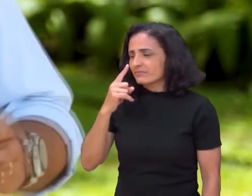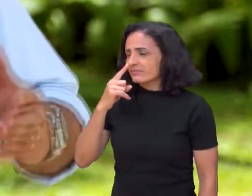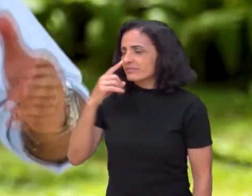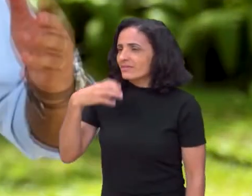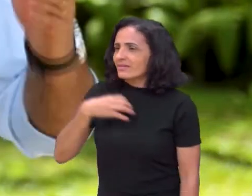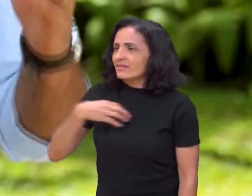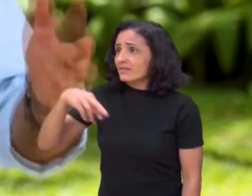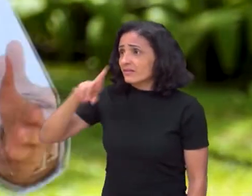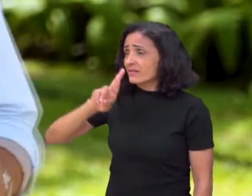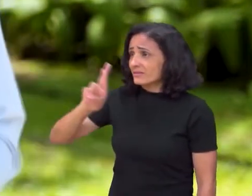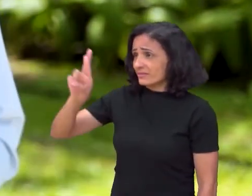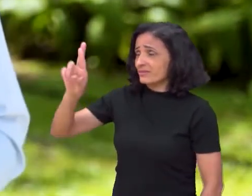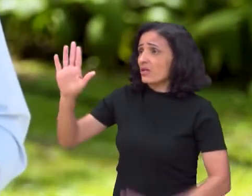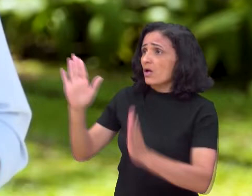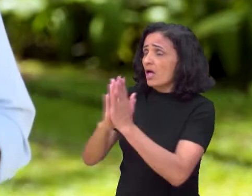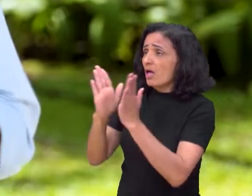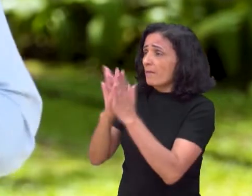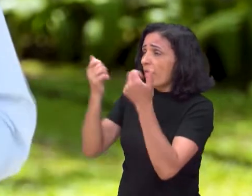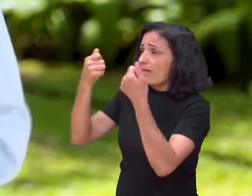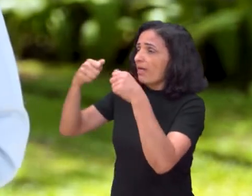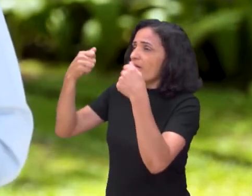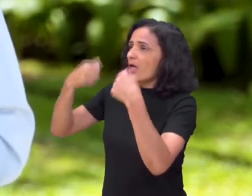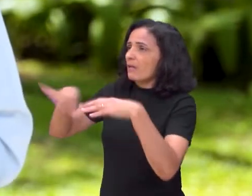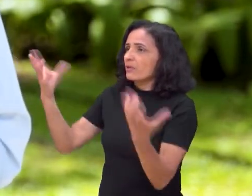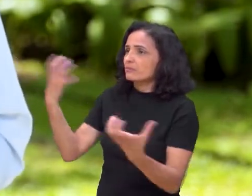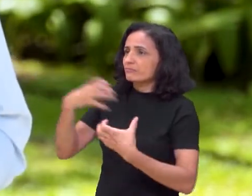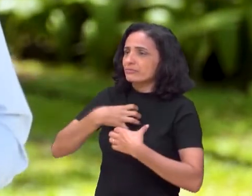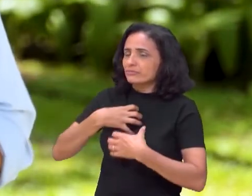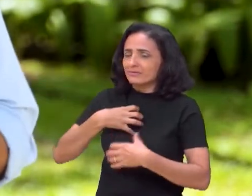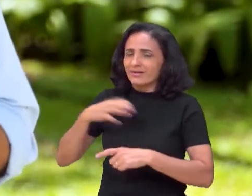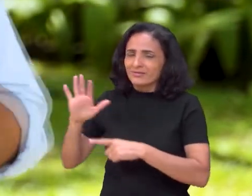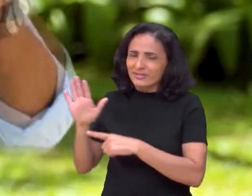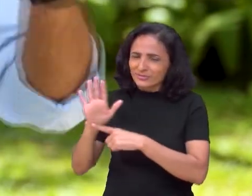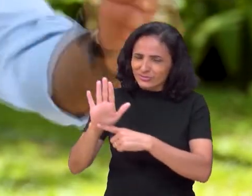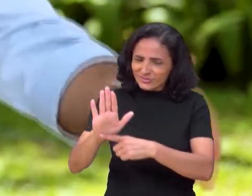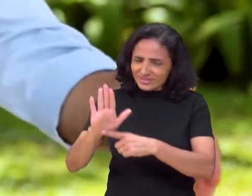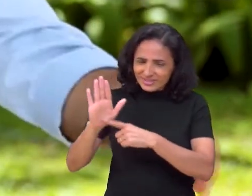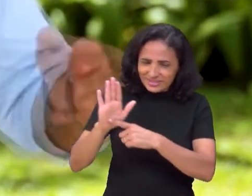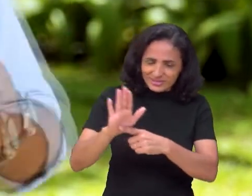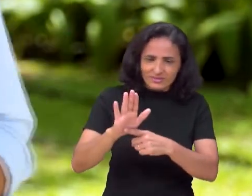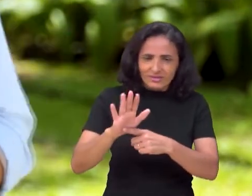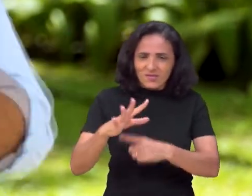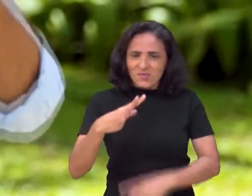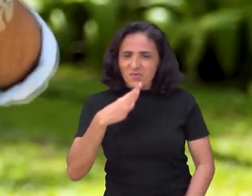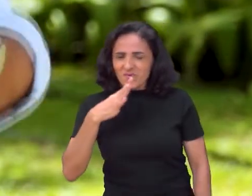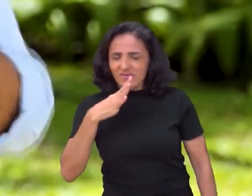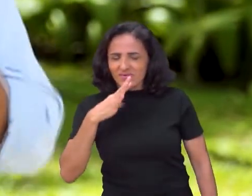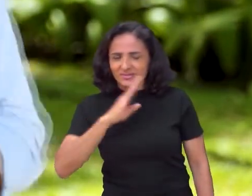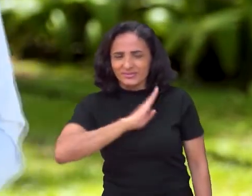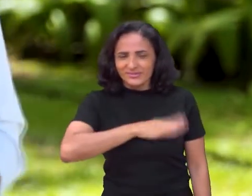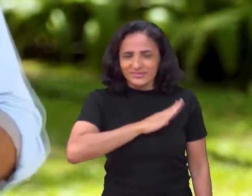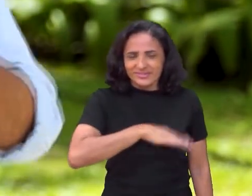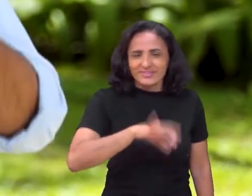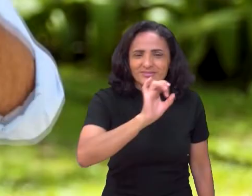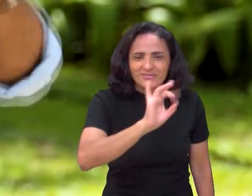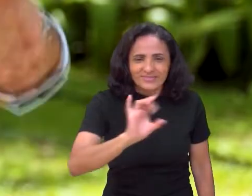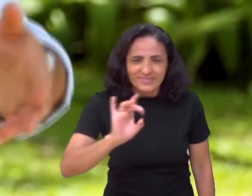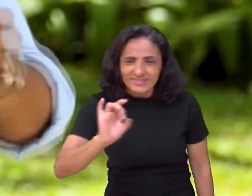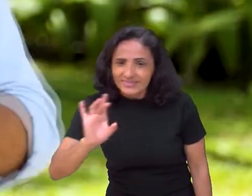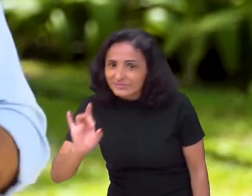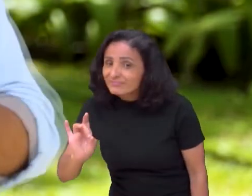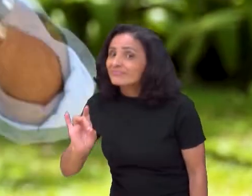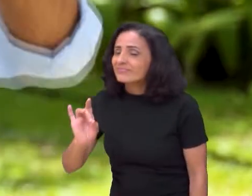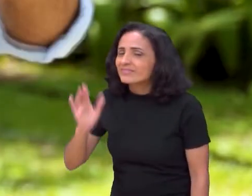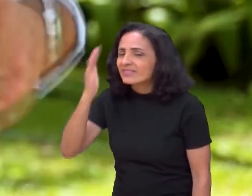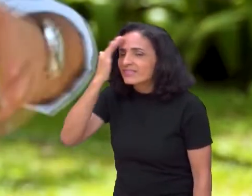Senhor, Ele está precisando disso, ela está precisando daquilo, porque eu conheço o coração dela, eu conheço o coração dele e sei